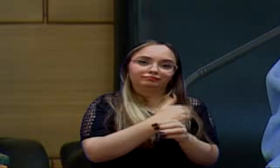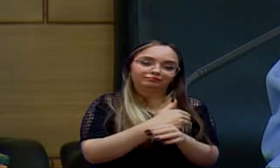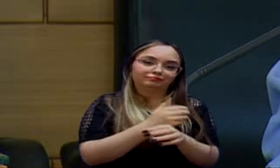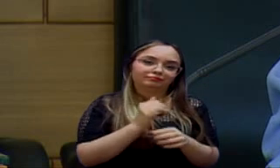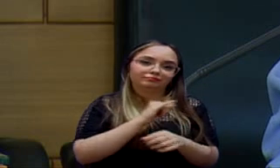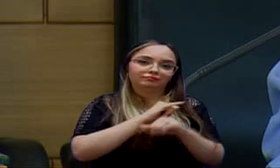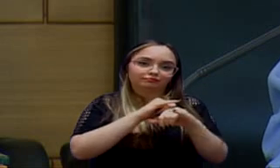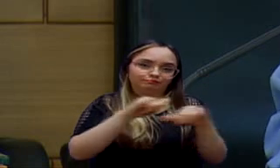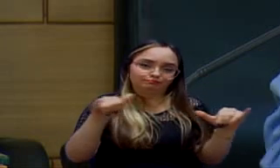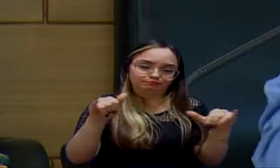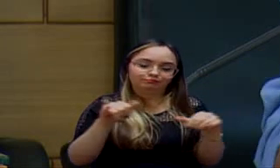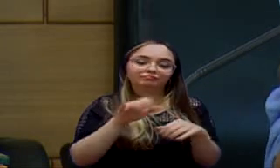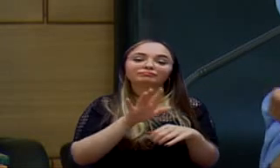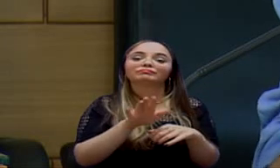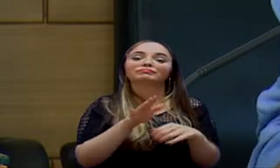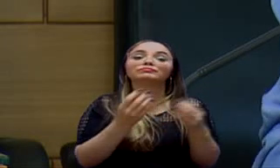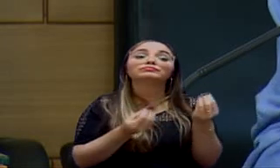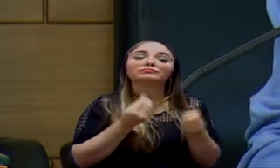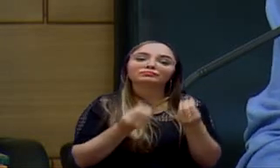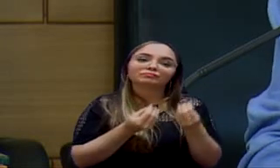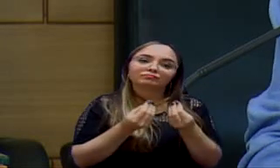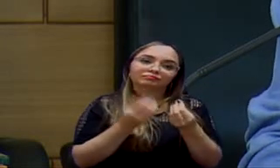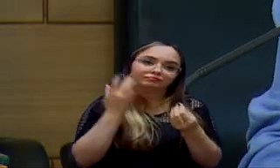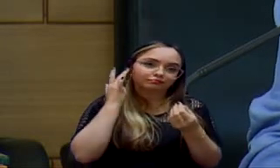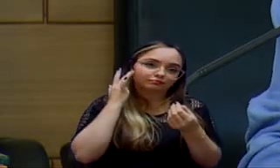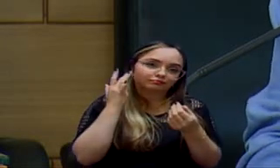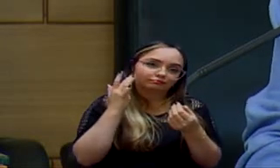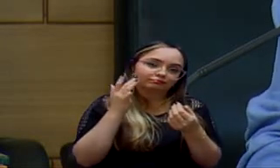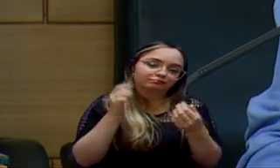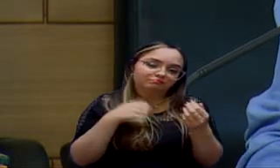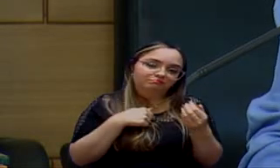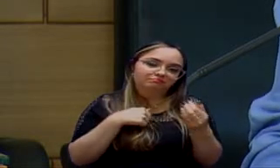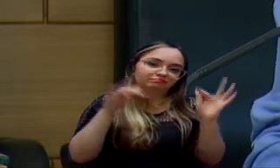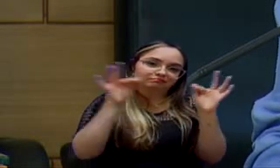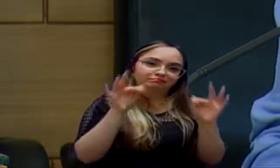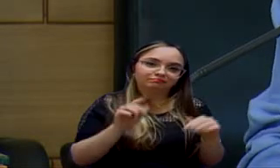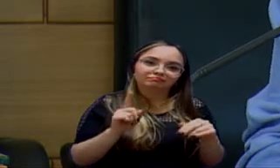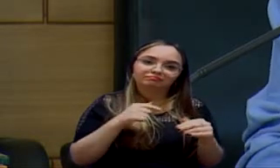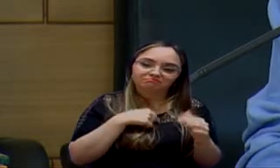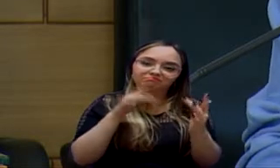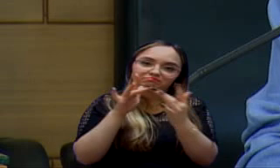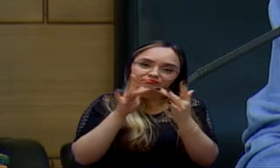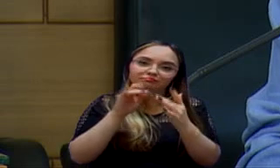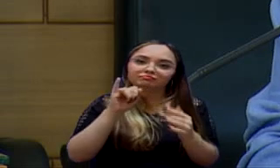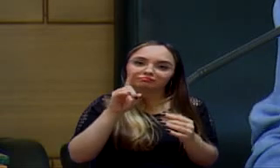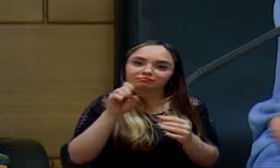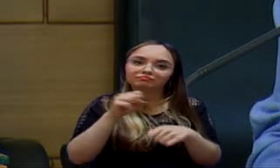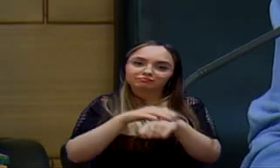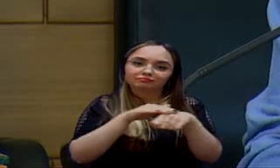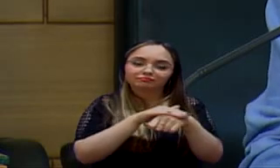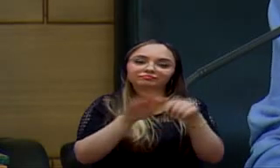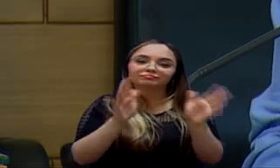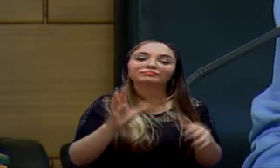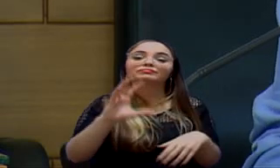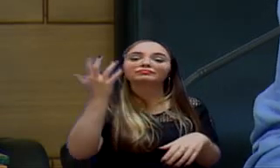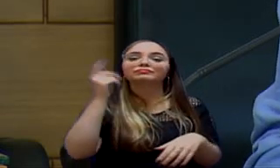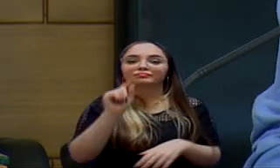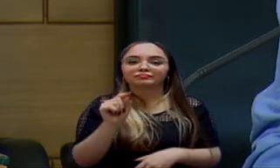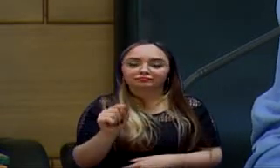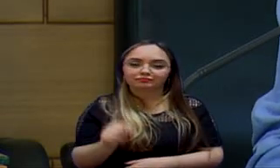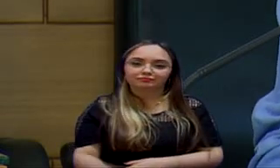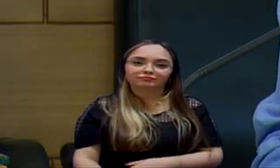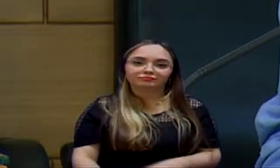avisar a rede credenciada porém a forma talvez não tenha sido a mais feliz eu particularmente Entrei em contato com o ids que aconteceu o seguinte